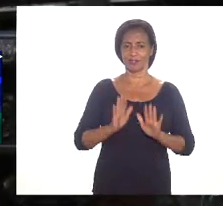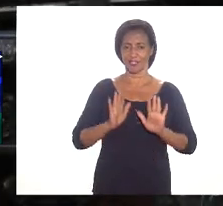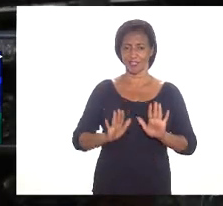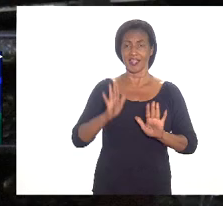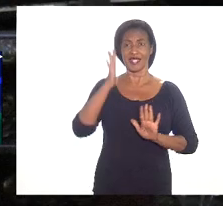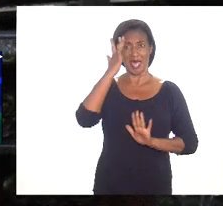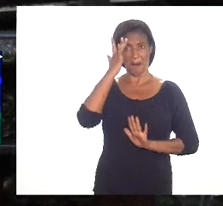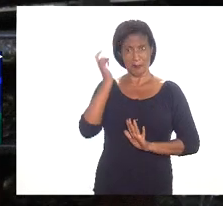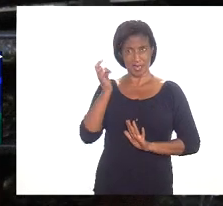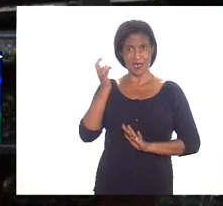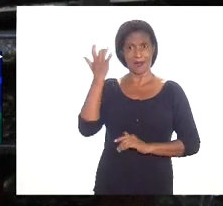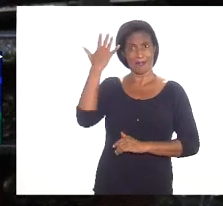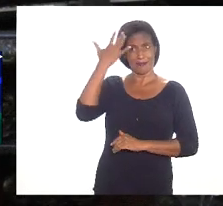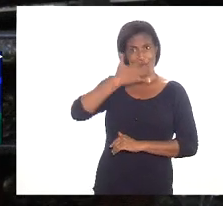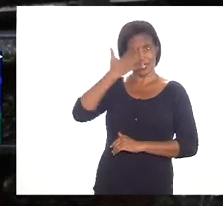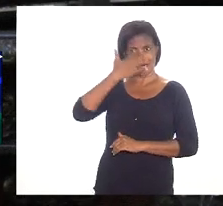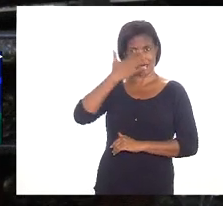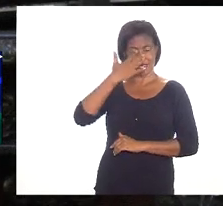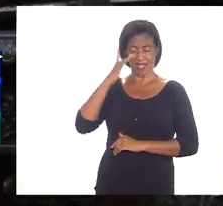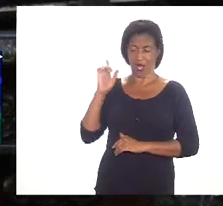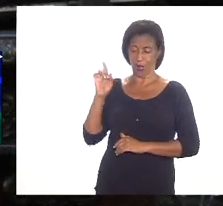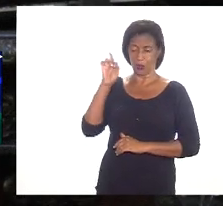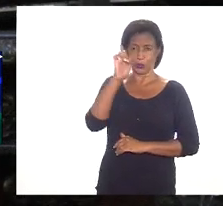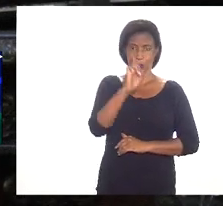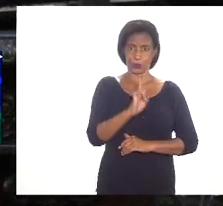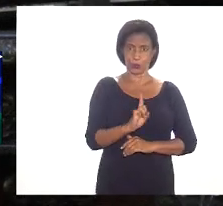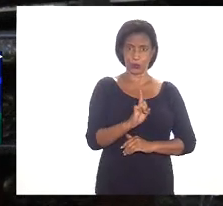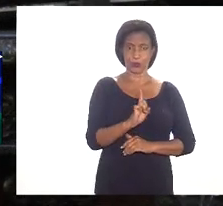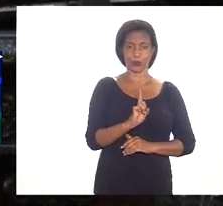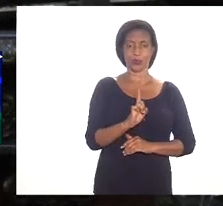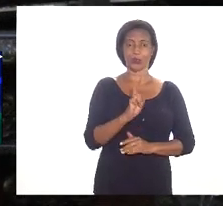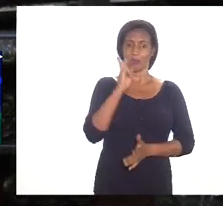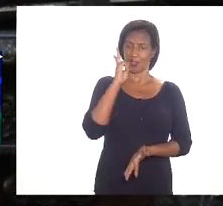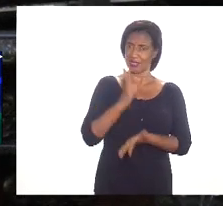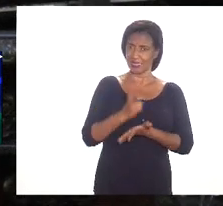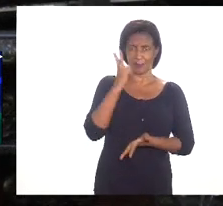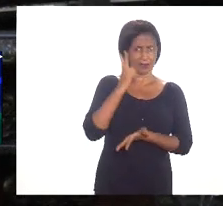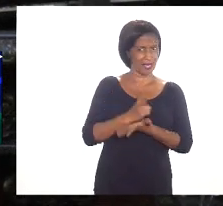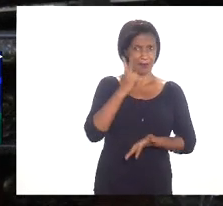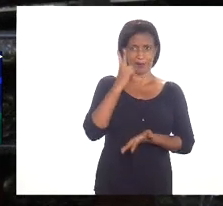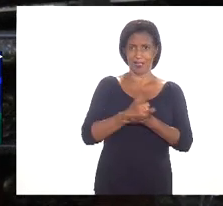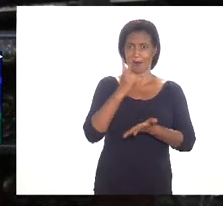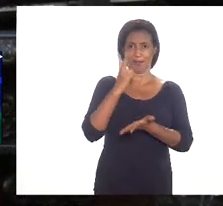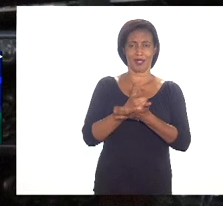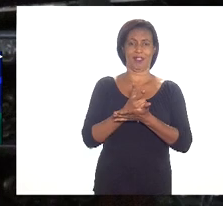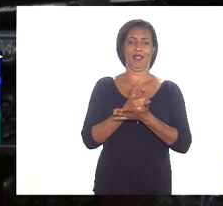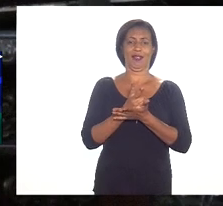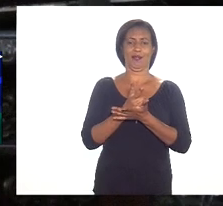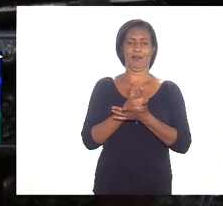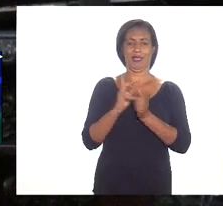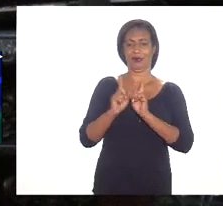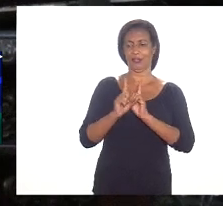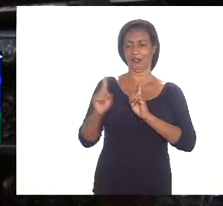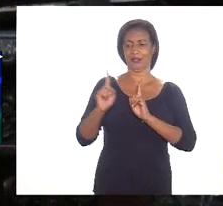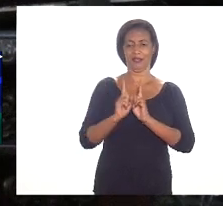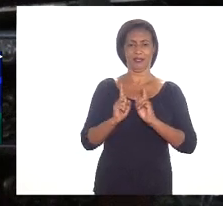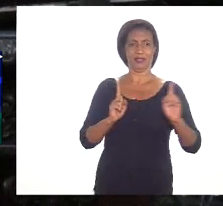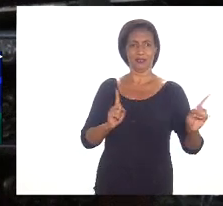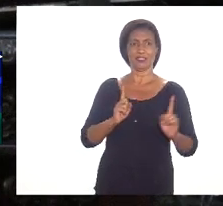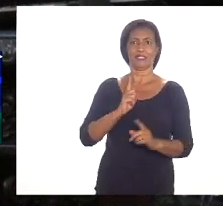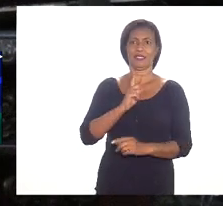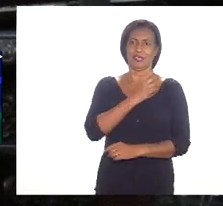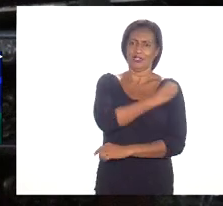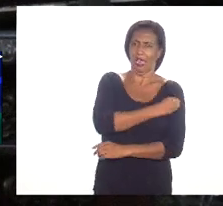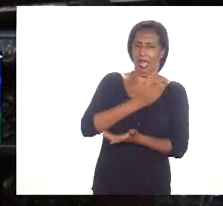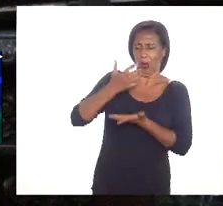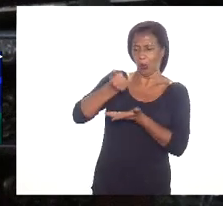amanhã vamos ter presencial resguardada sempre sempre sempre sempre as condicionantes de álcool